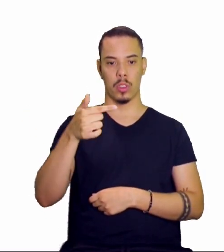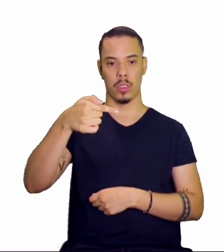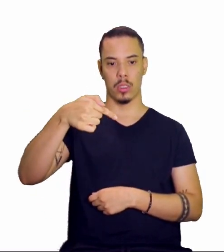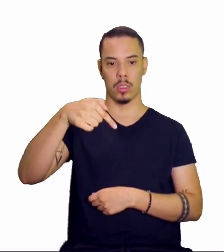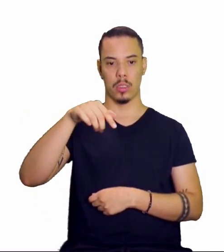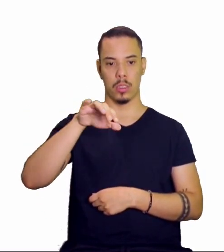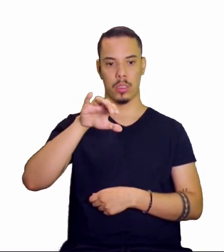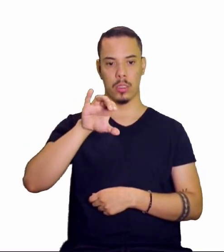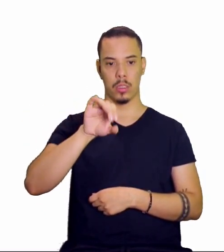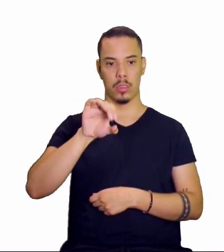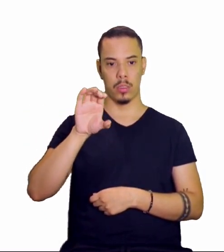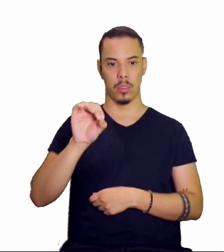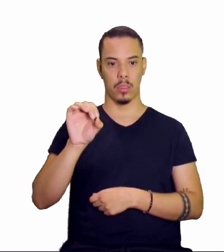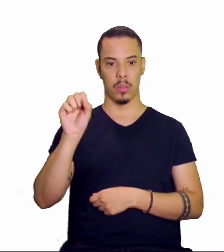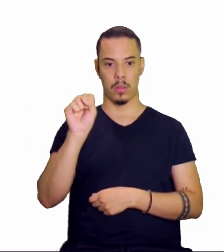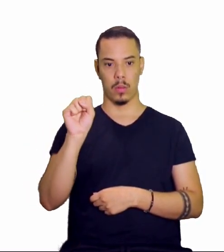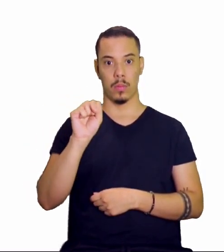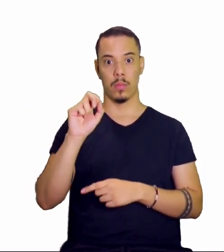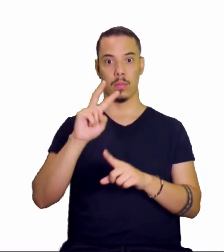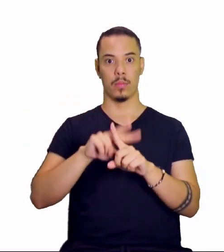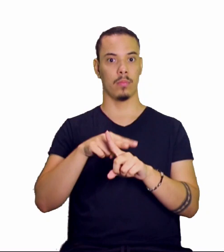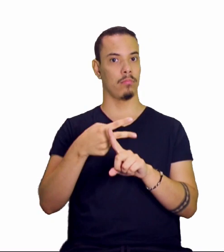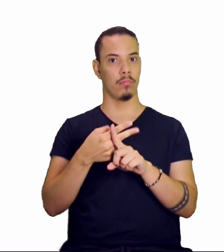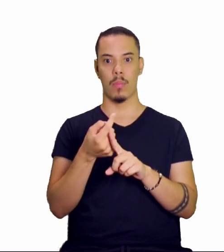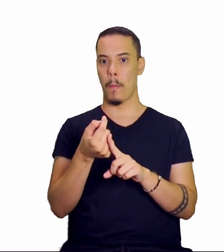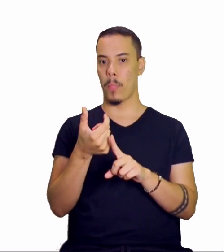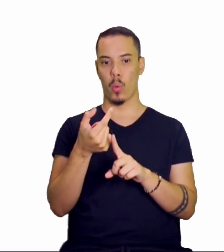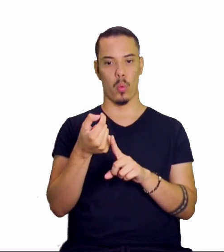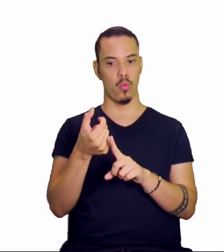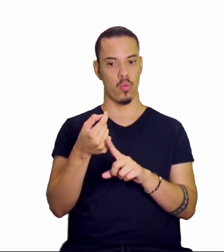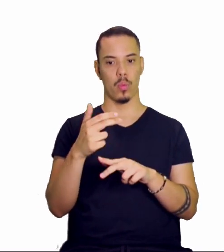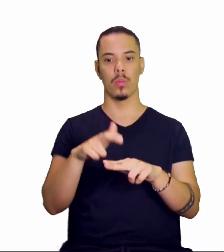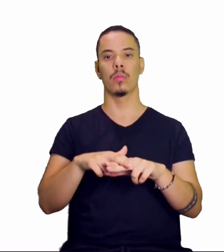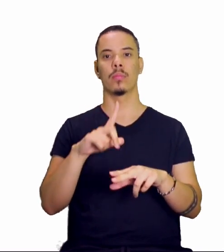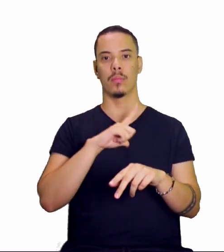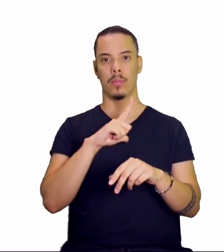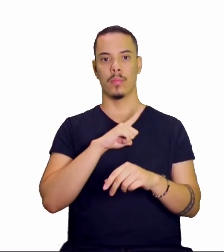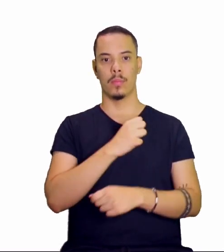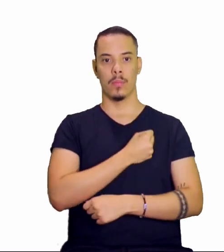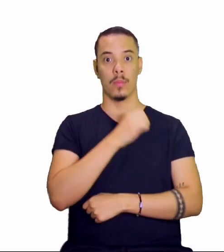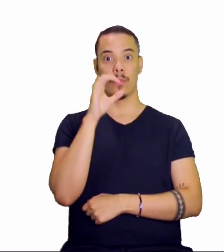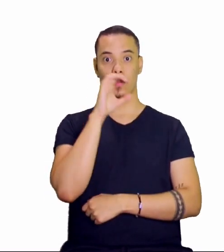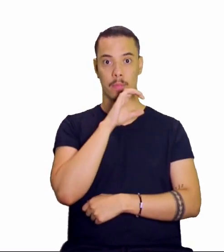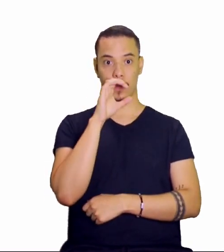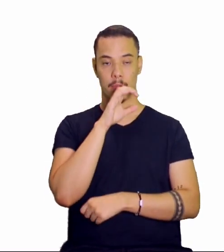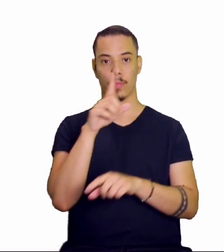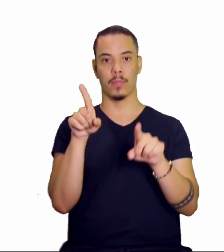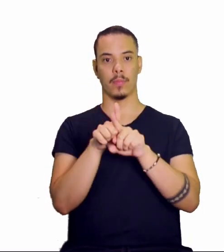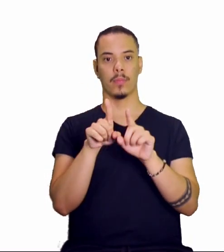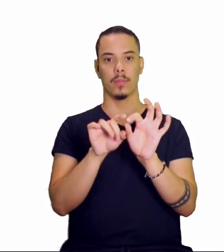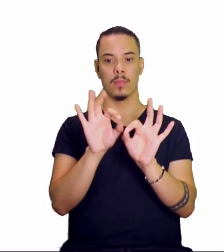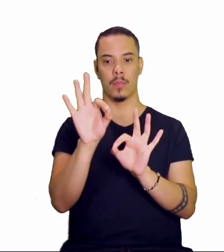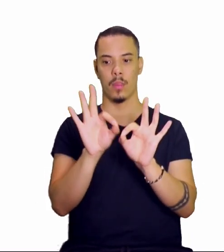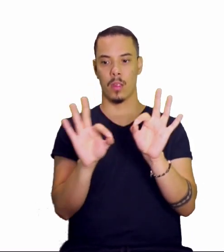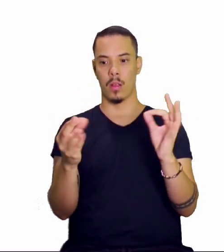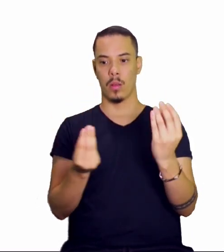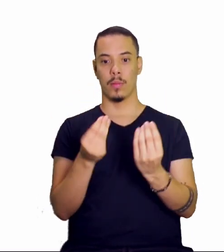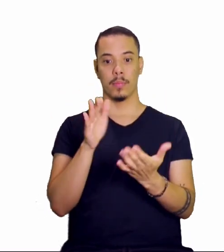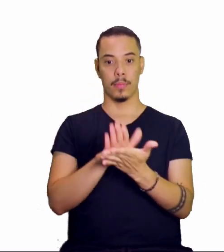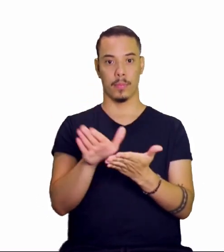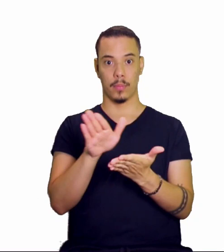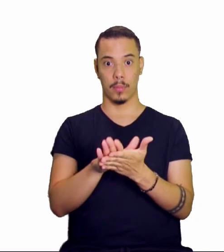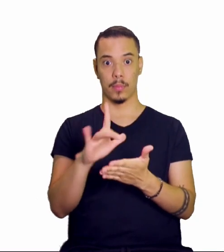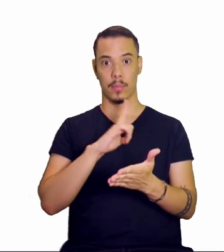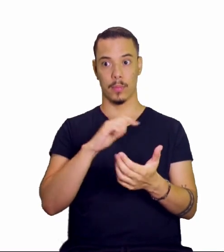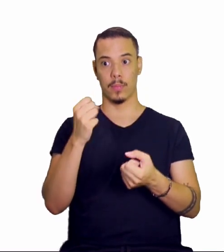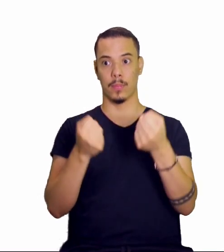708 quilômetros percorridos. Então, geralmente, nos velocímetros, ele vem a velocidade do veículo Vem a média do consumo, então tem esses carros mais e